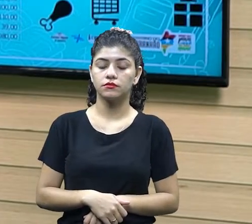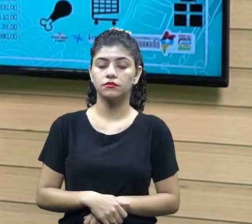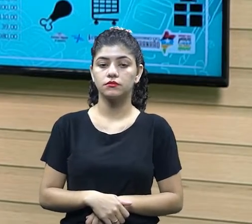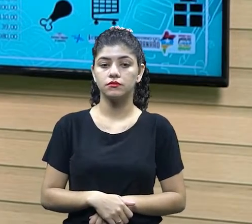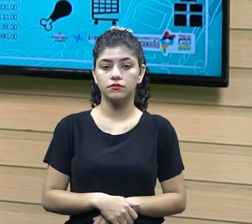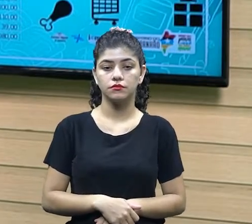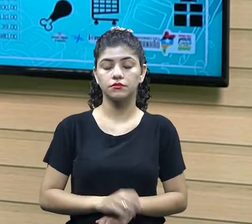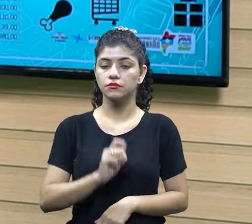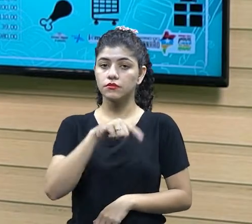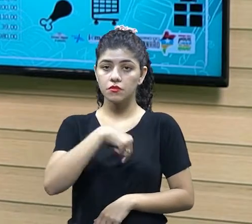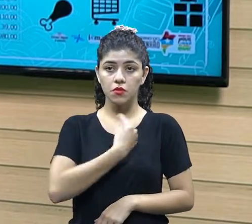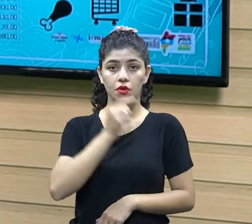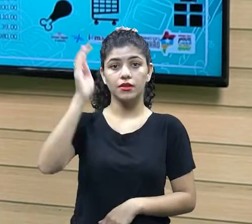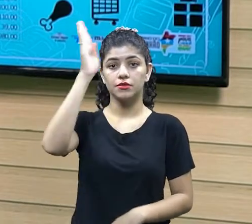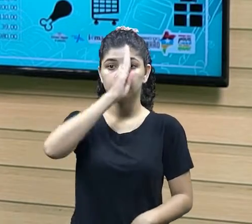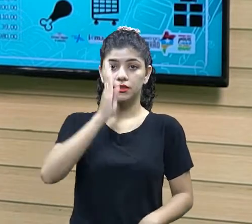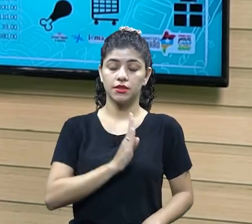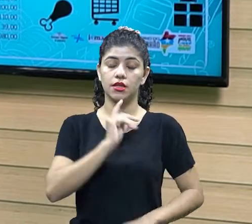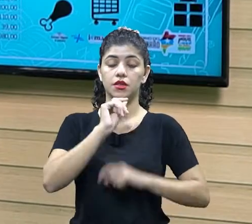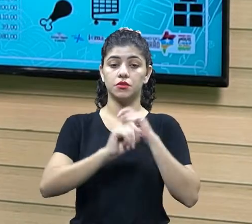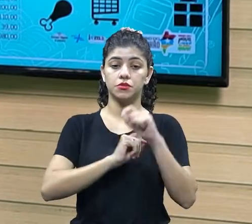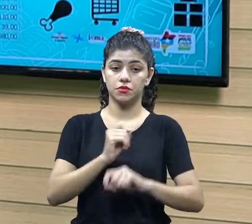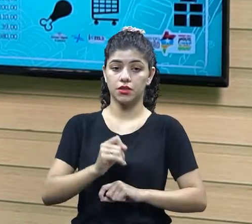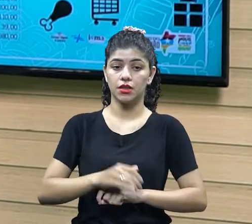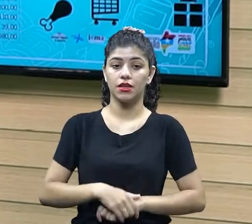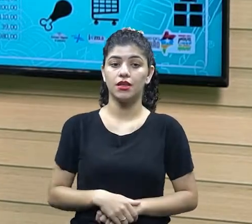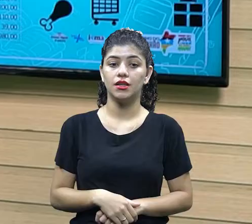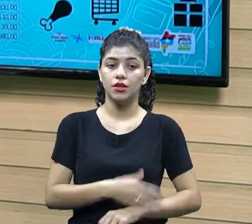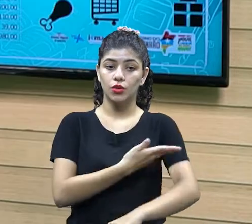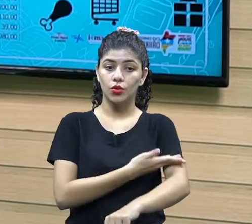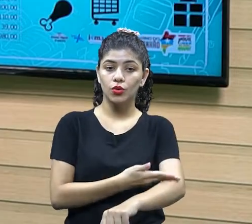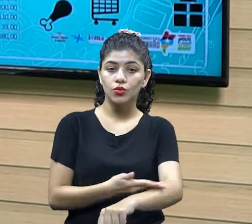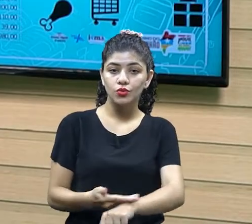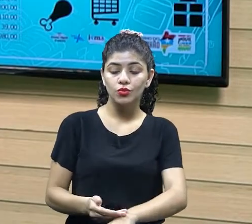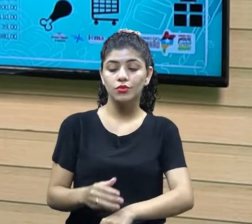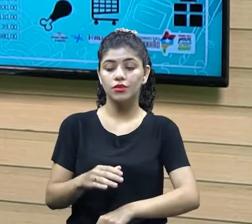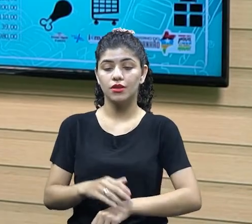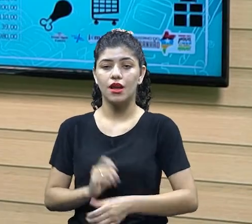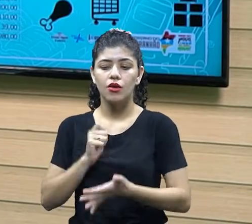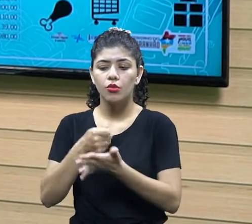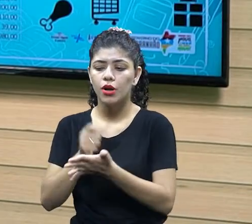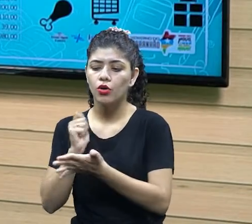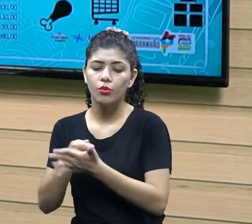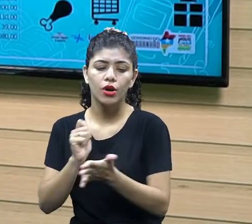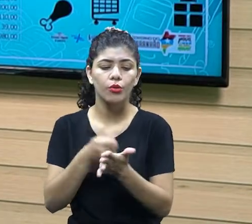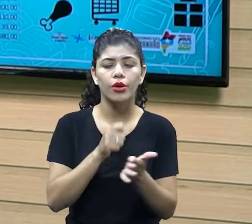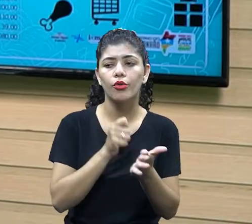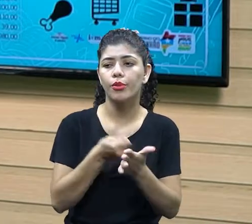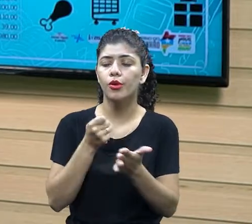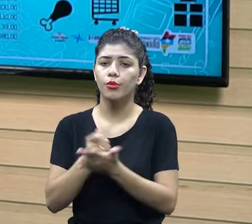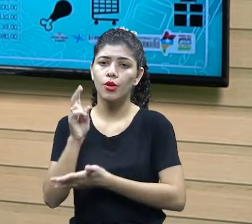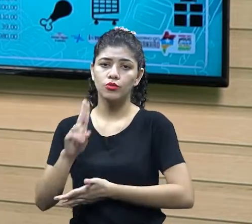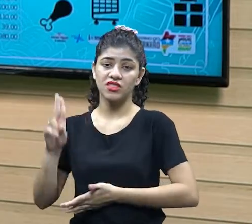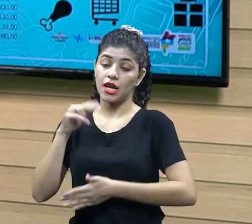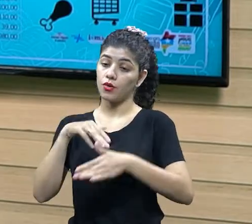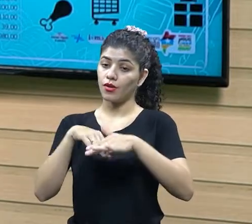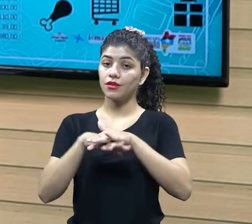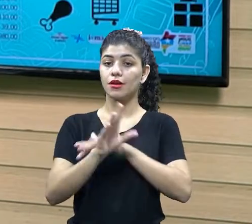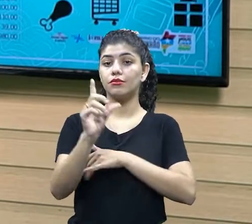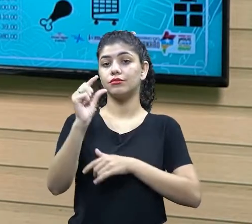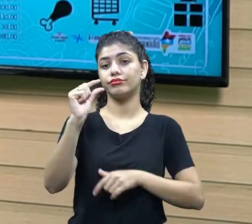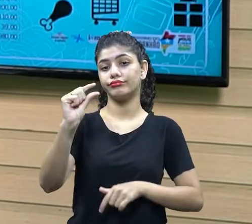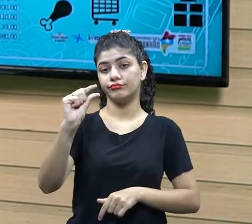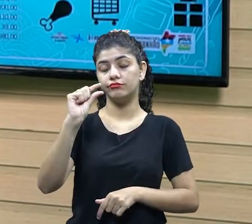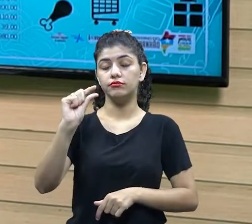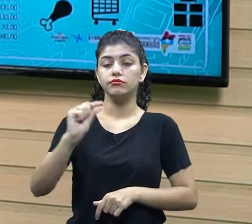a despesa. Nós, brasileiros, estamos muito habituados a consumir, certo? E investir